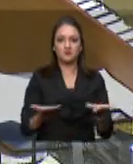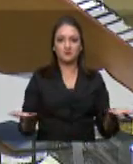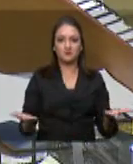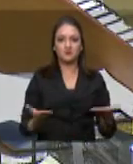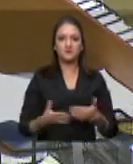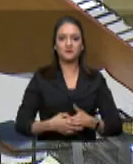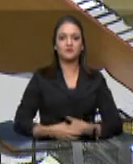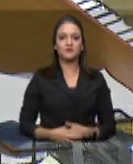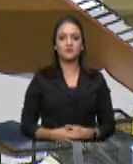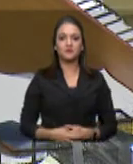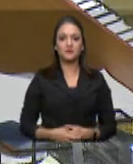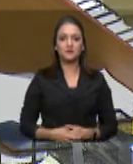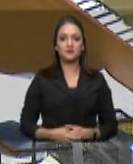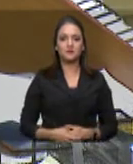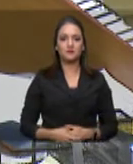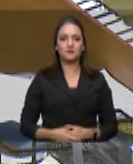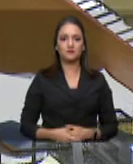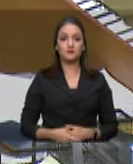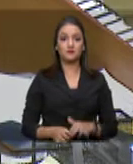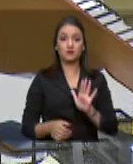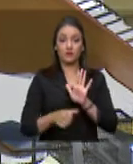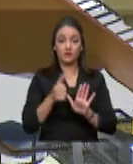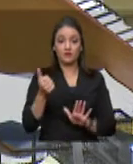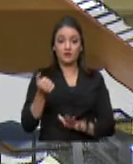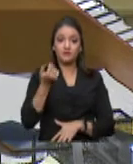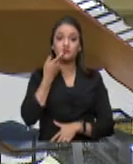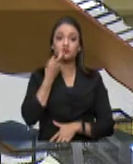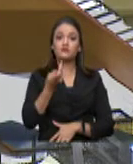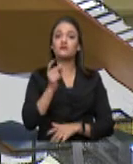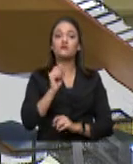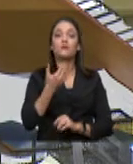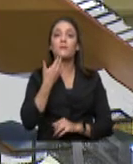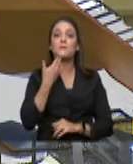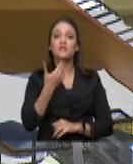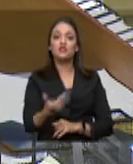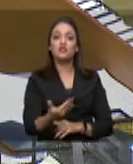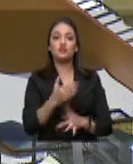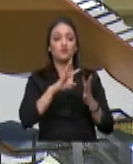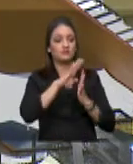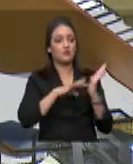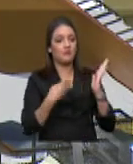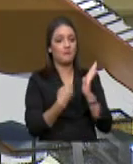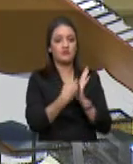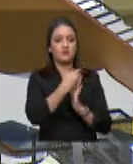Primeiro vou manifestar acerca do pedido de aditamento.